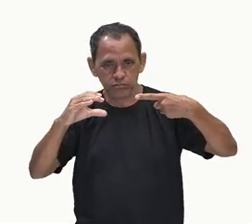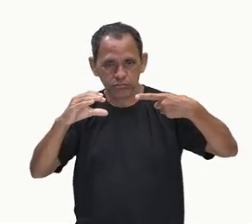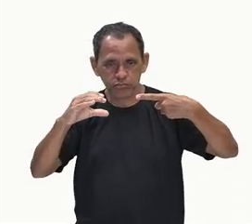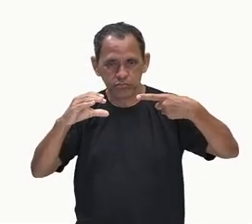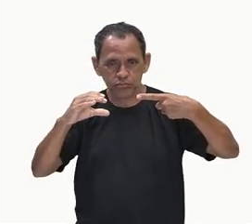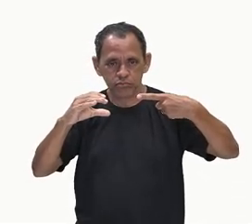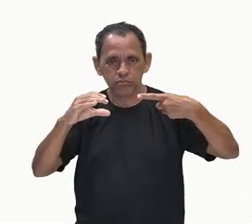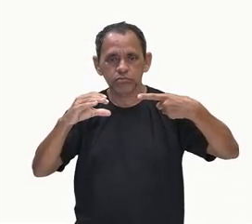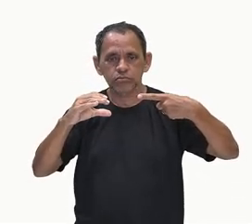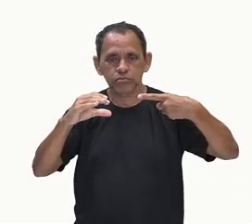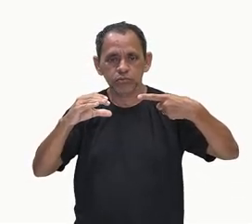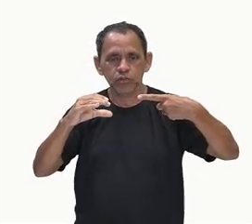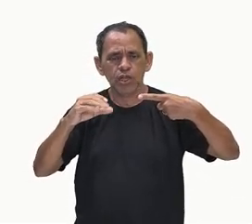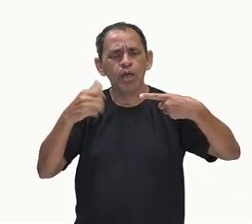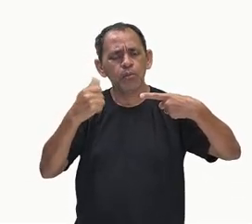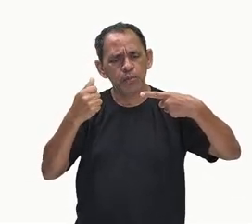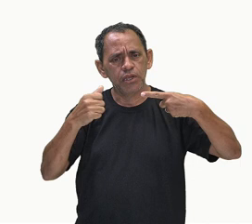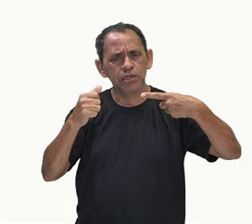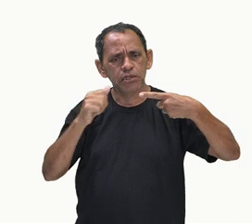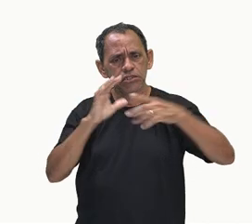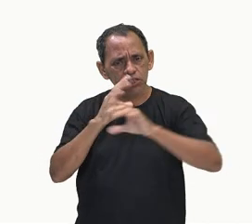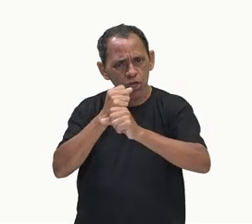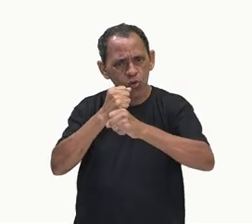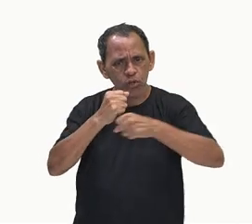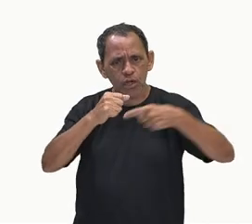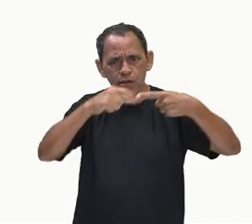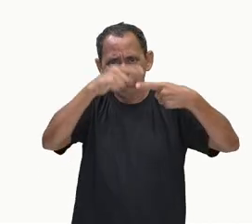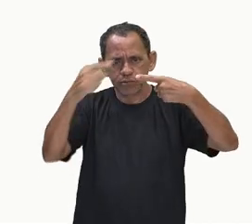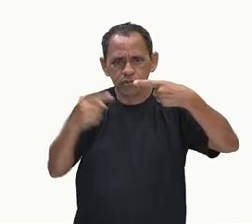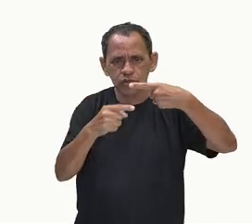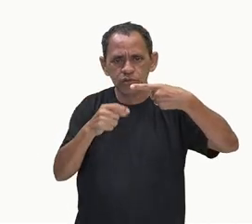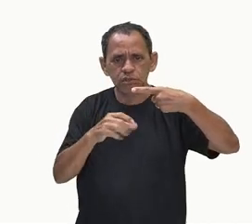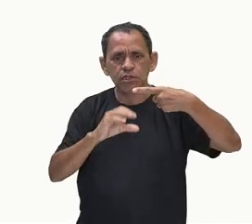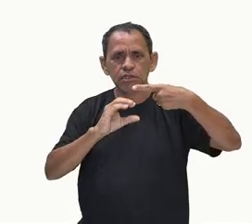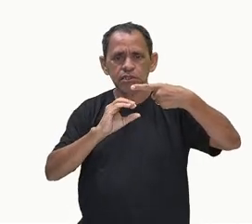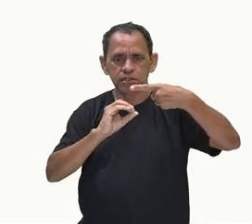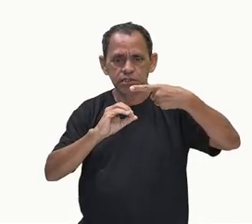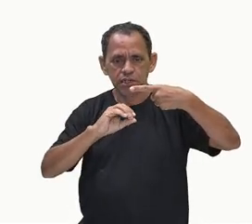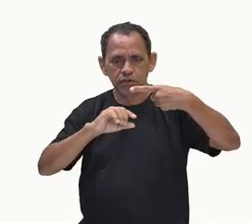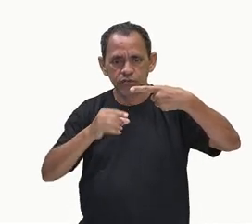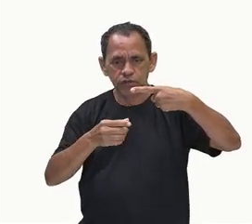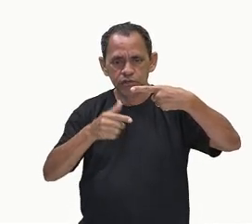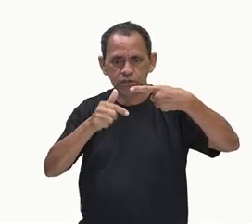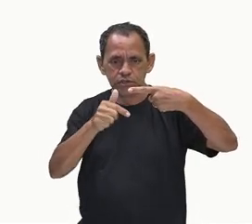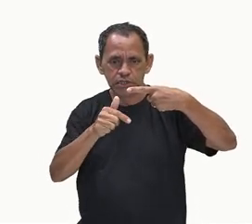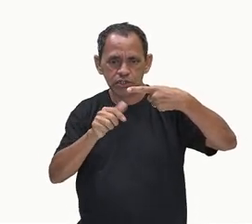a medida que a gente precisa calcular e o seno de 51,9 é aproximadamente